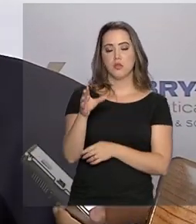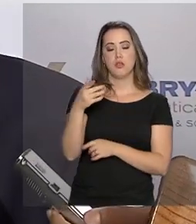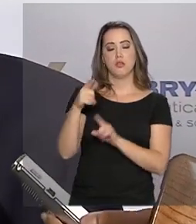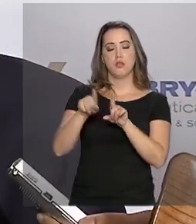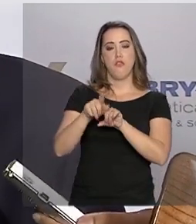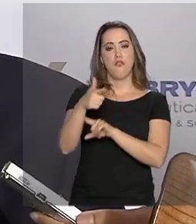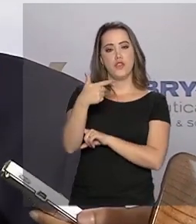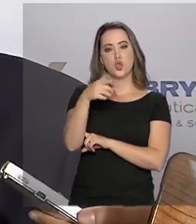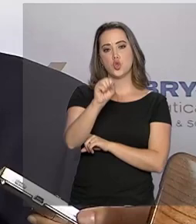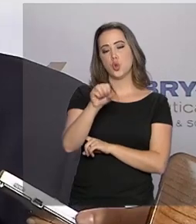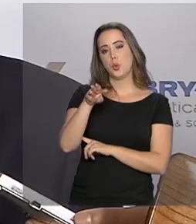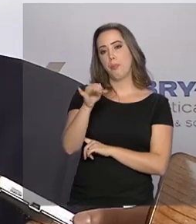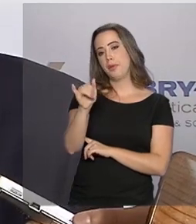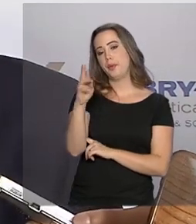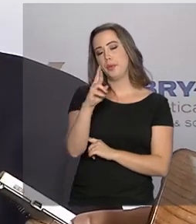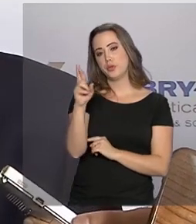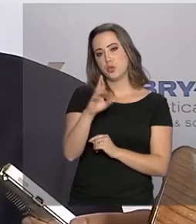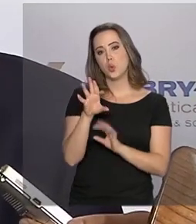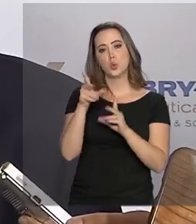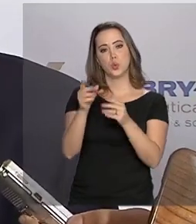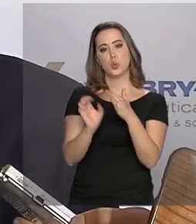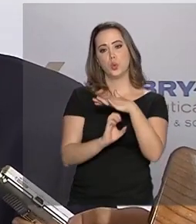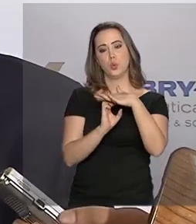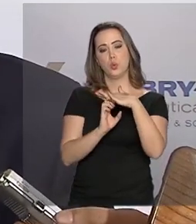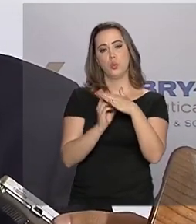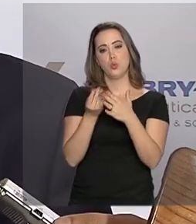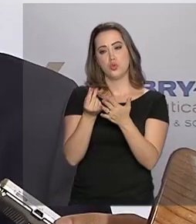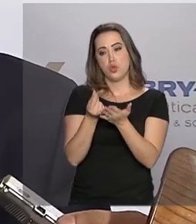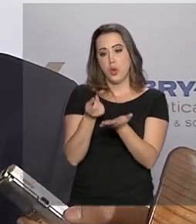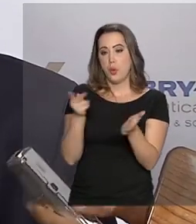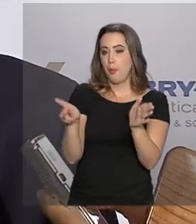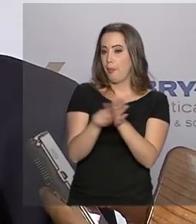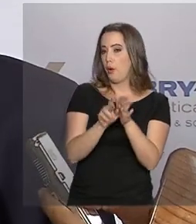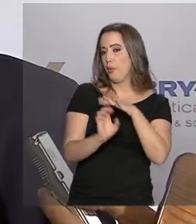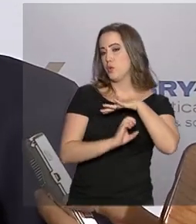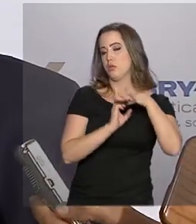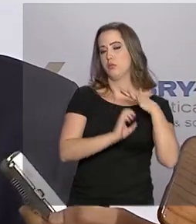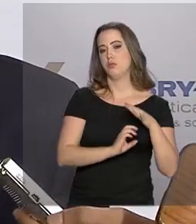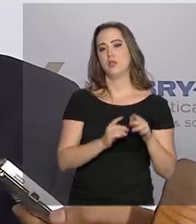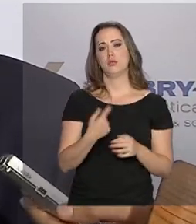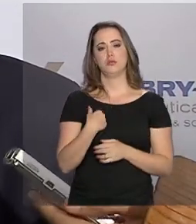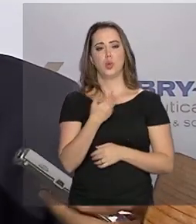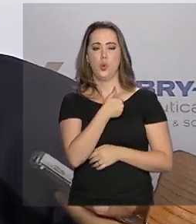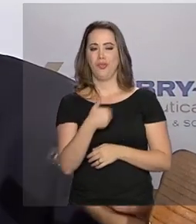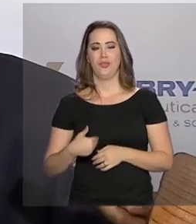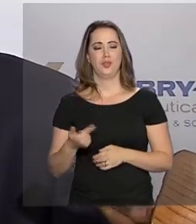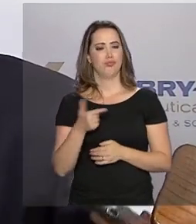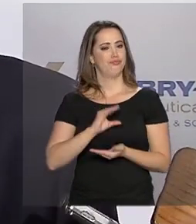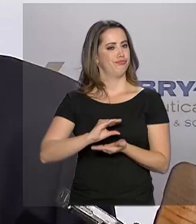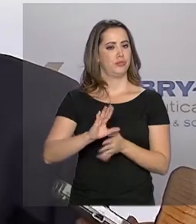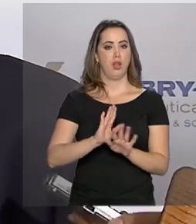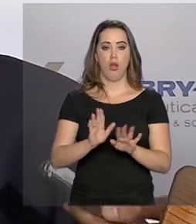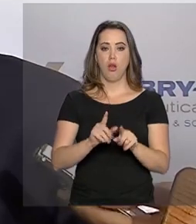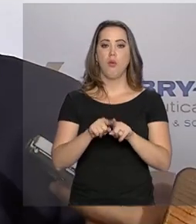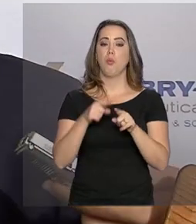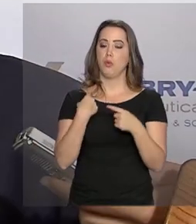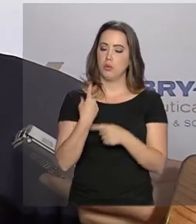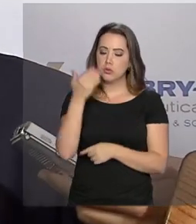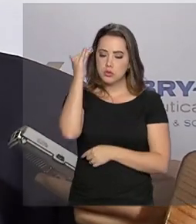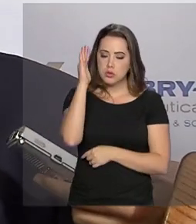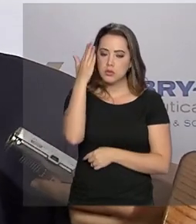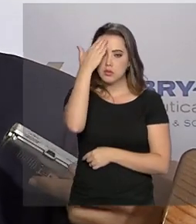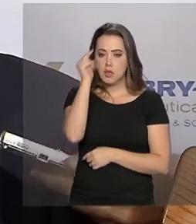feito com um recurso privado, não terá investimentos de recurso público, porque nós entendemos que o mercado tem apetite, tem fôlego,